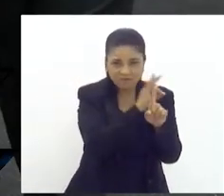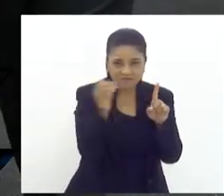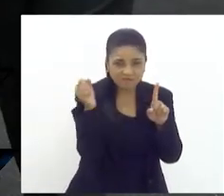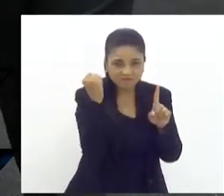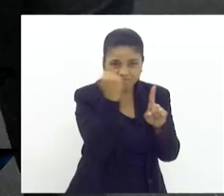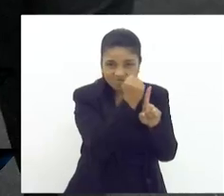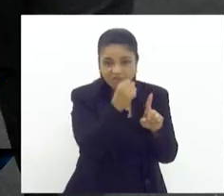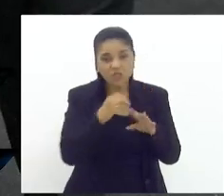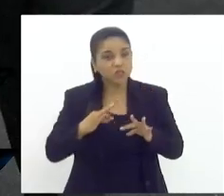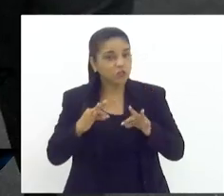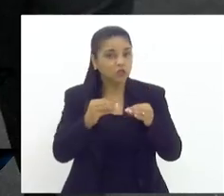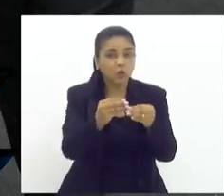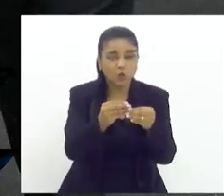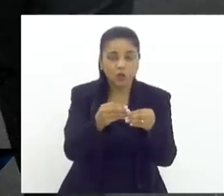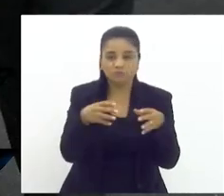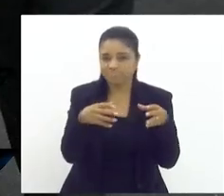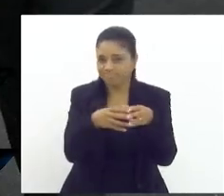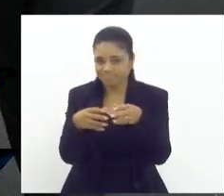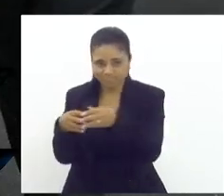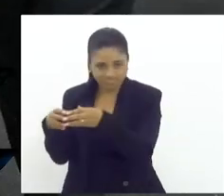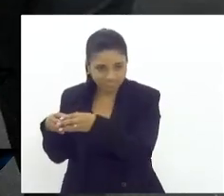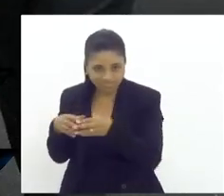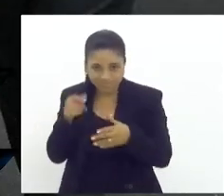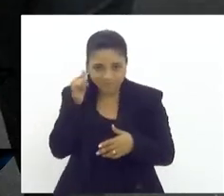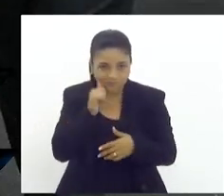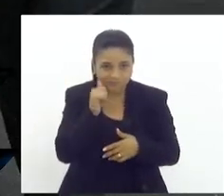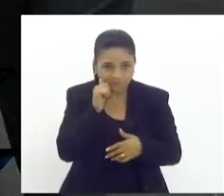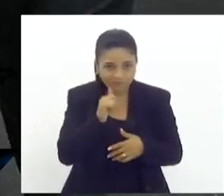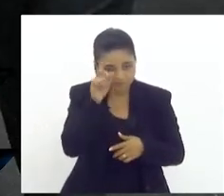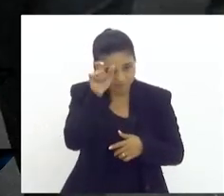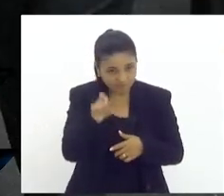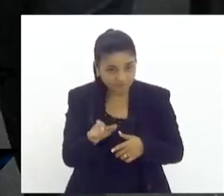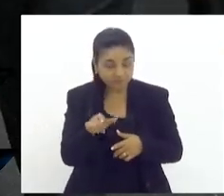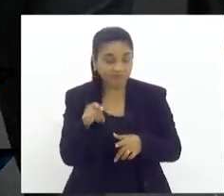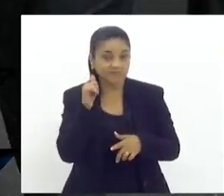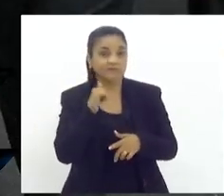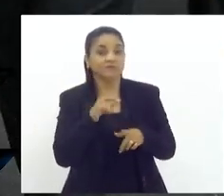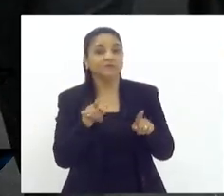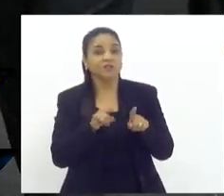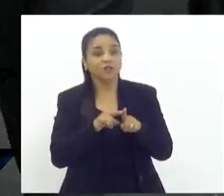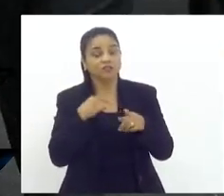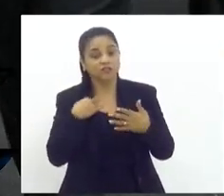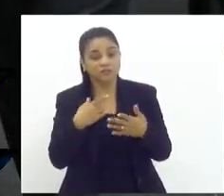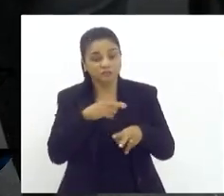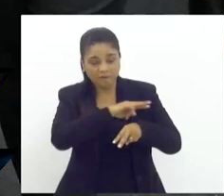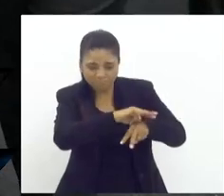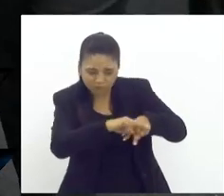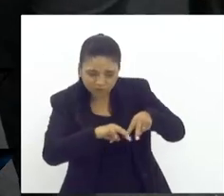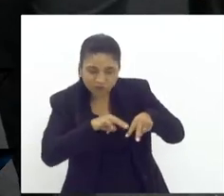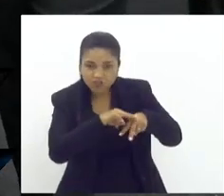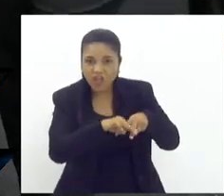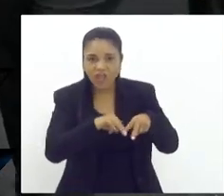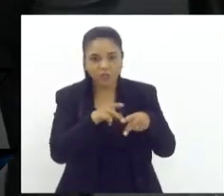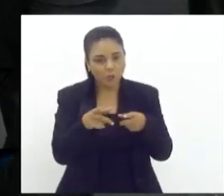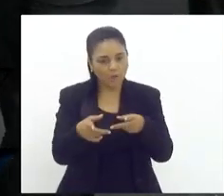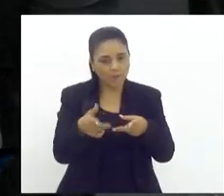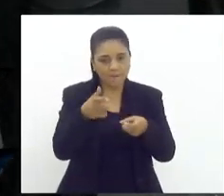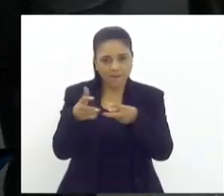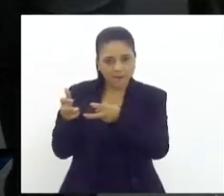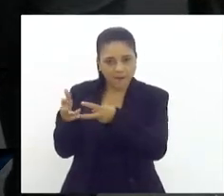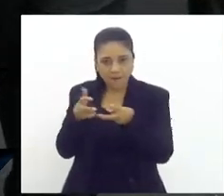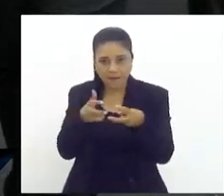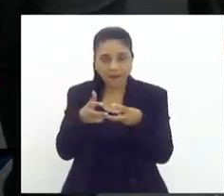as classes sociais mas quando fazemos o recorte de gênero é importante lembrar que